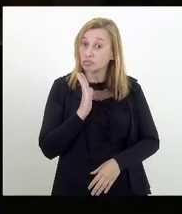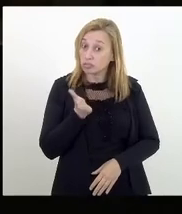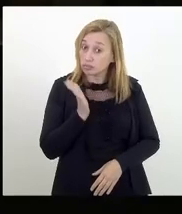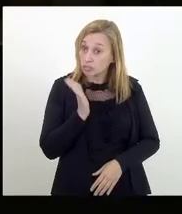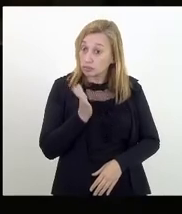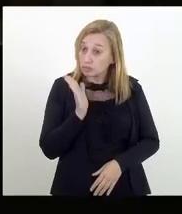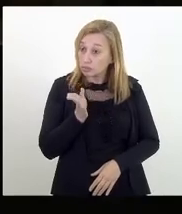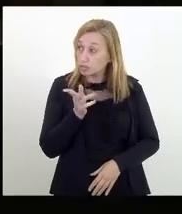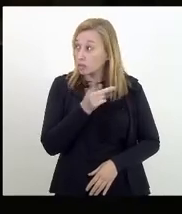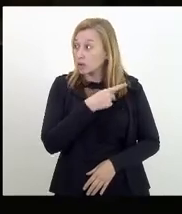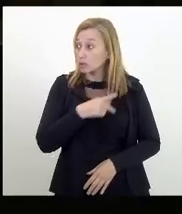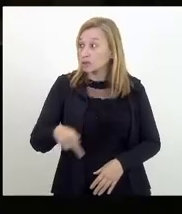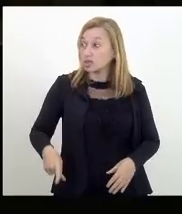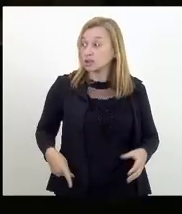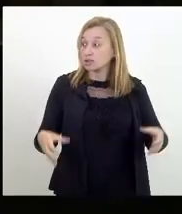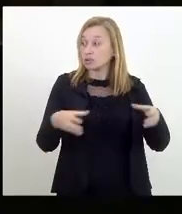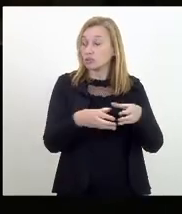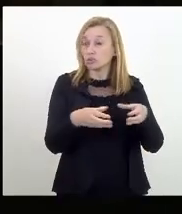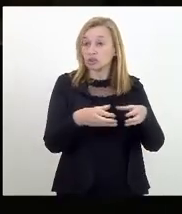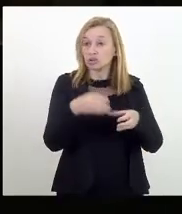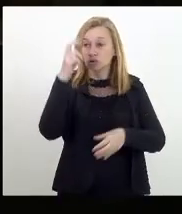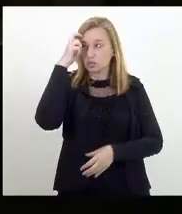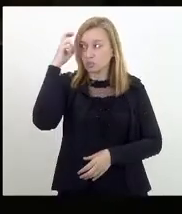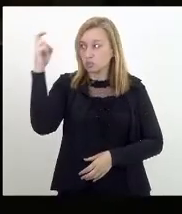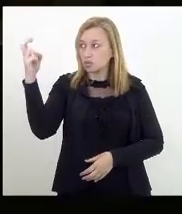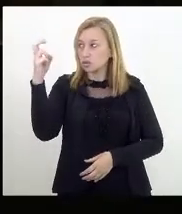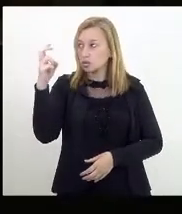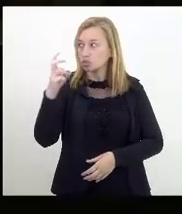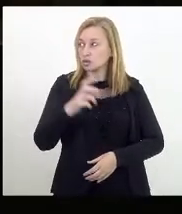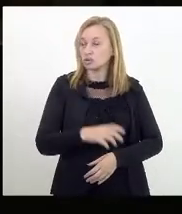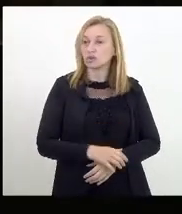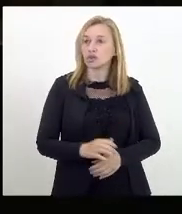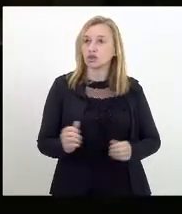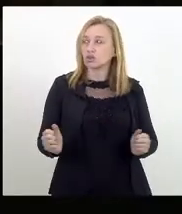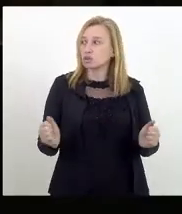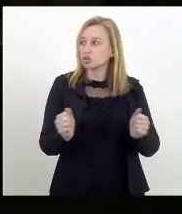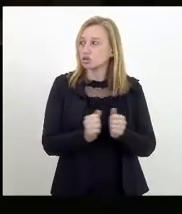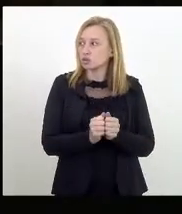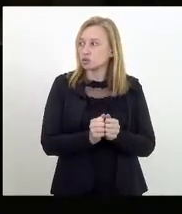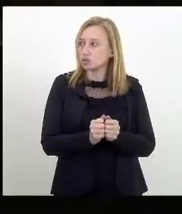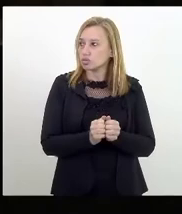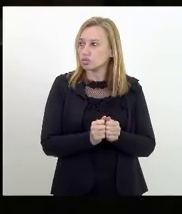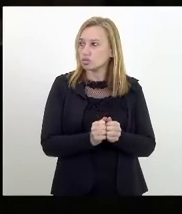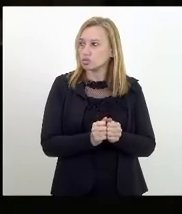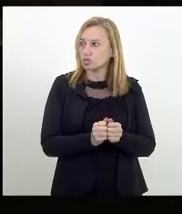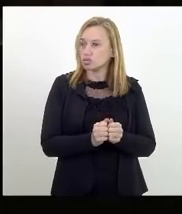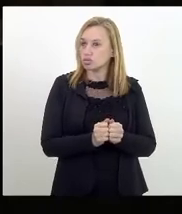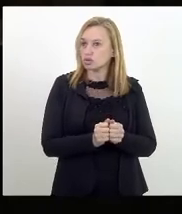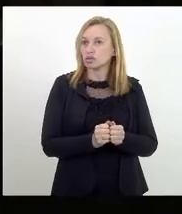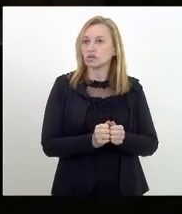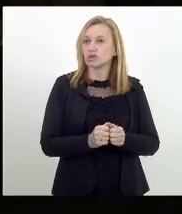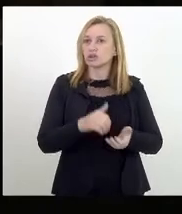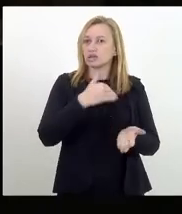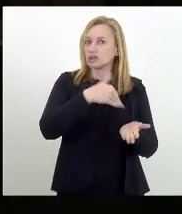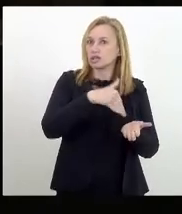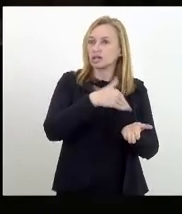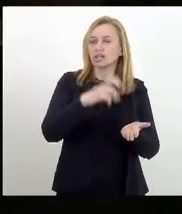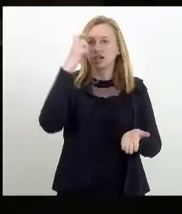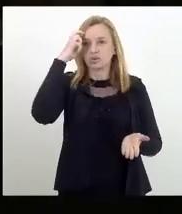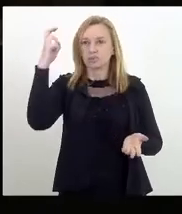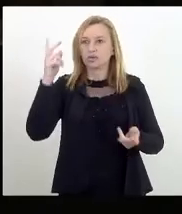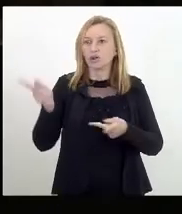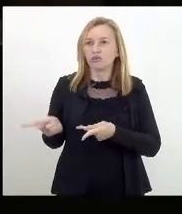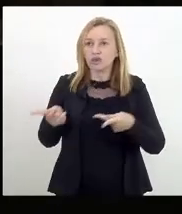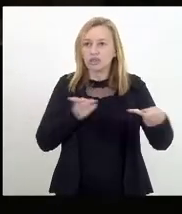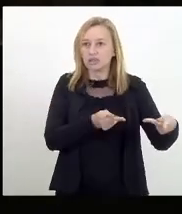na presidência da comissão de cultura na época junto com o secretário de Cultura fizemos uma visita a